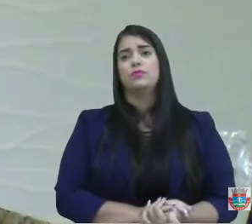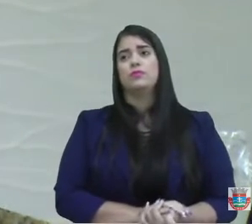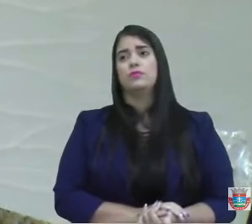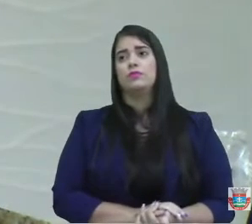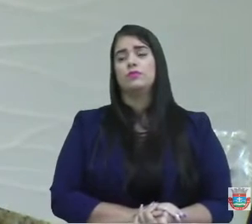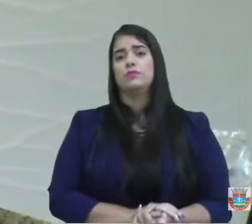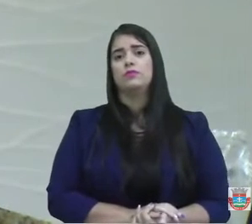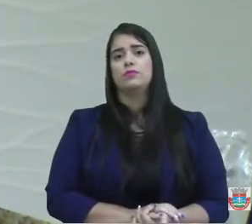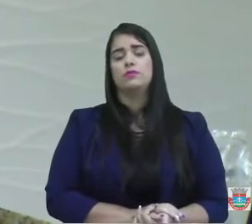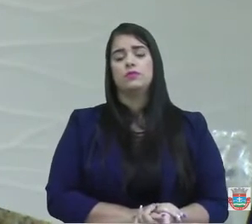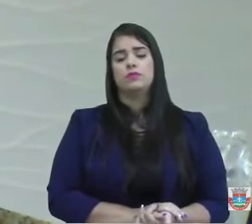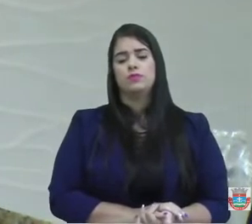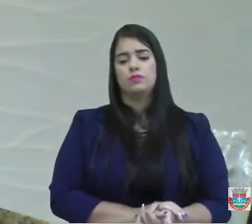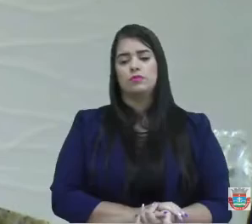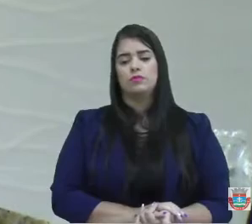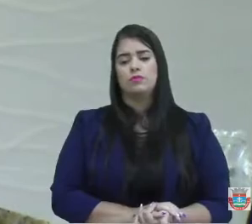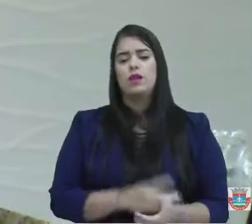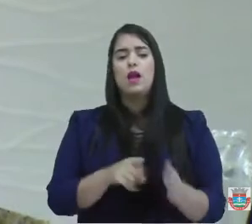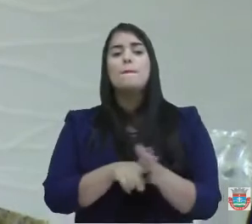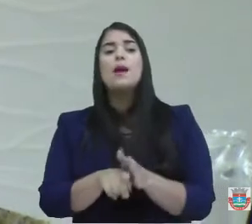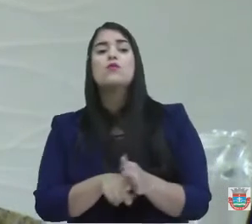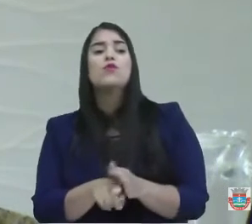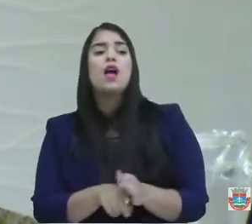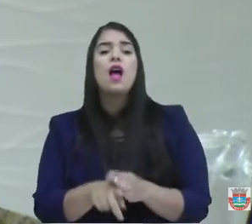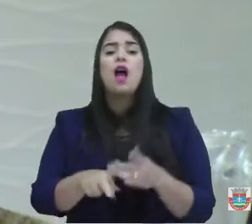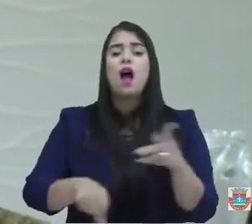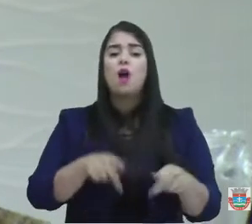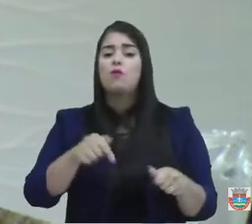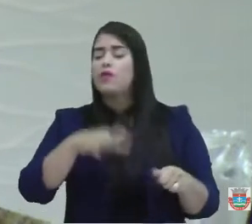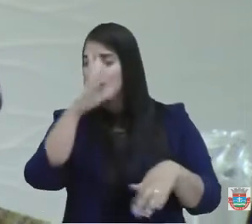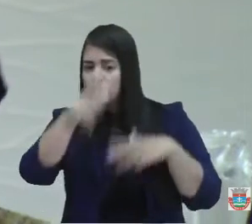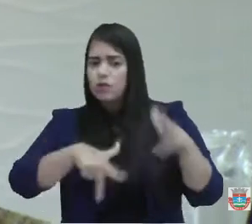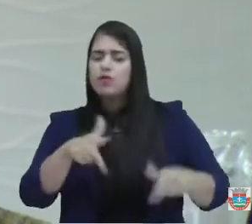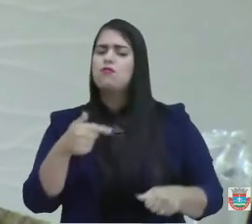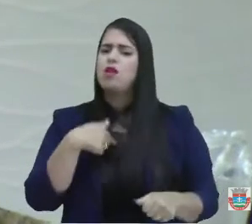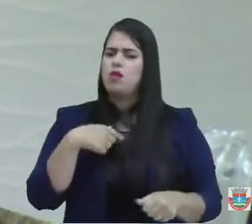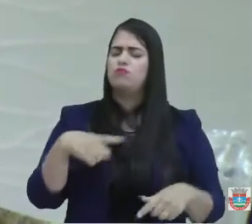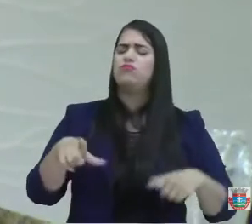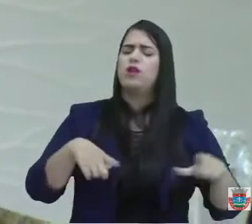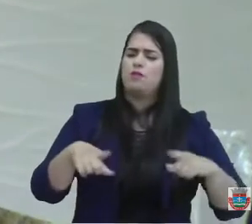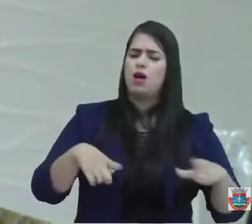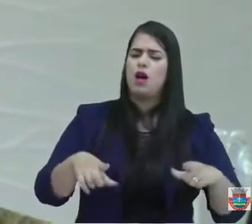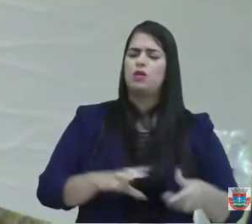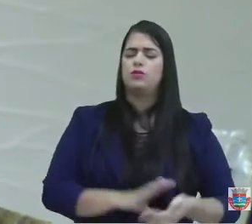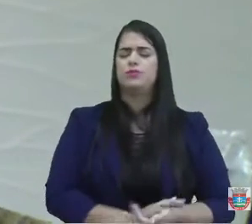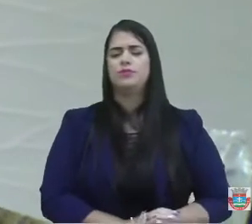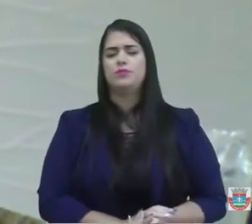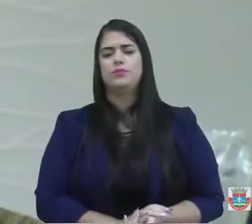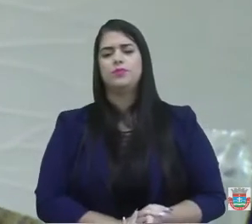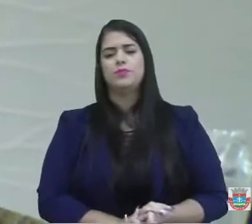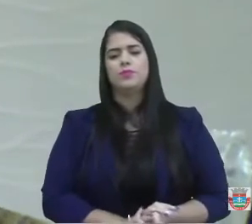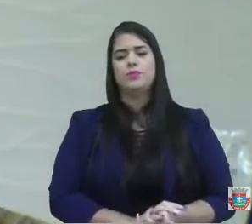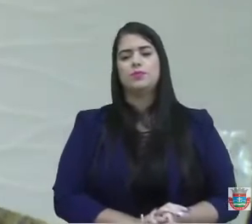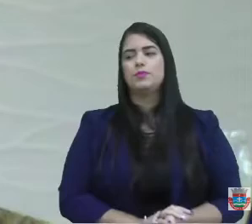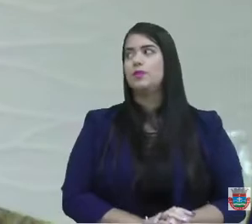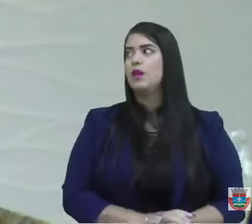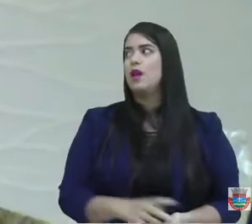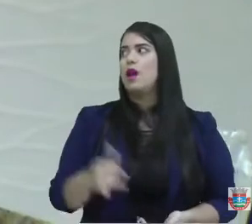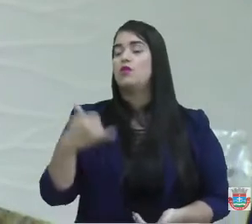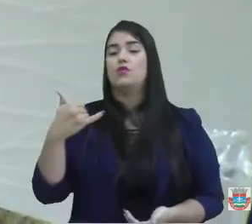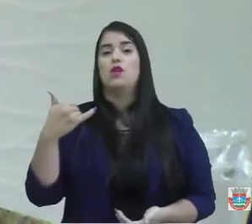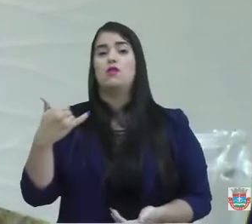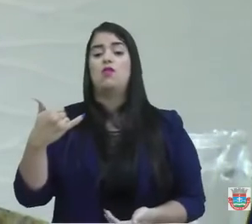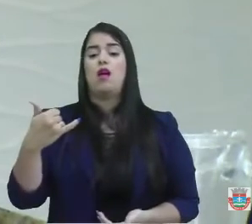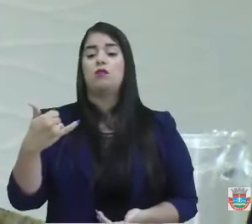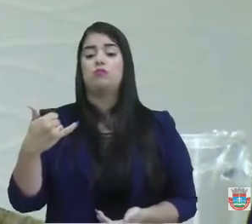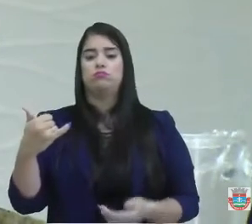Nós trabalha. Pergunta aí o povo sobre TES. Eu trabalho. Olha, povo. Esse é o celular que eu tenho. Só tenho isso. Só